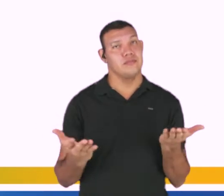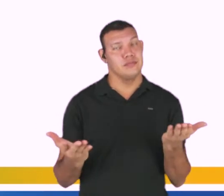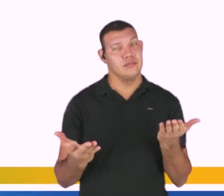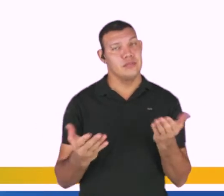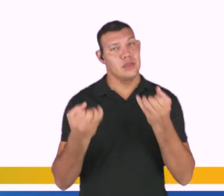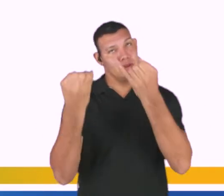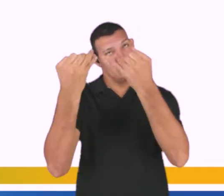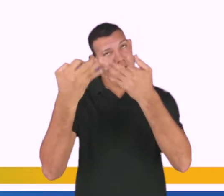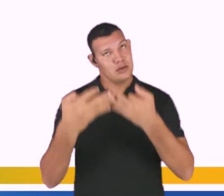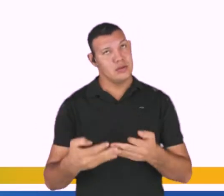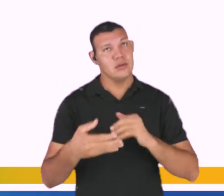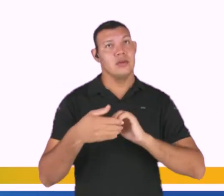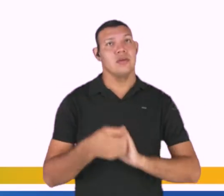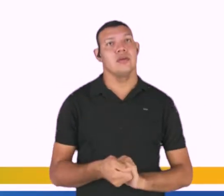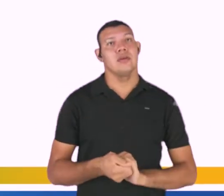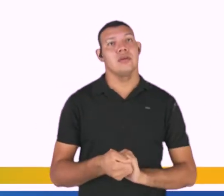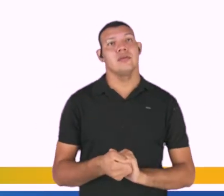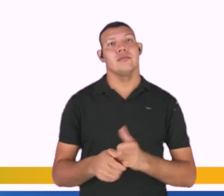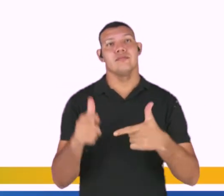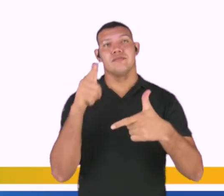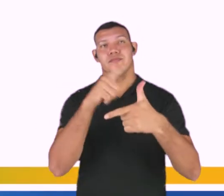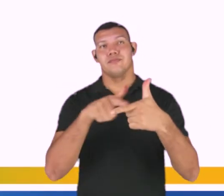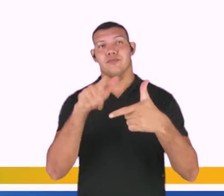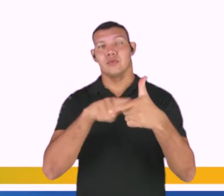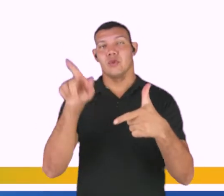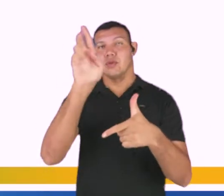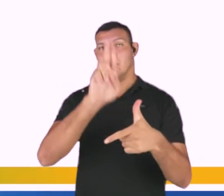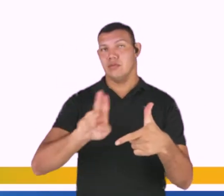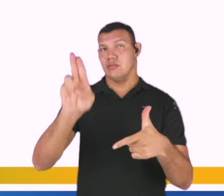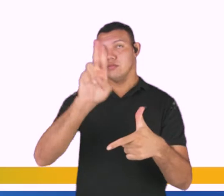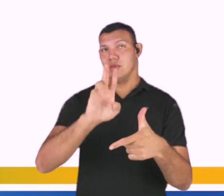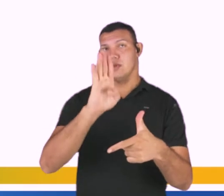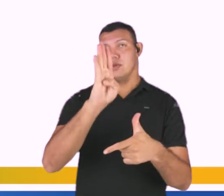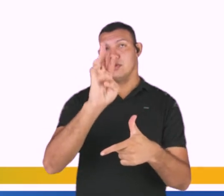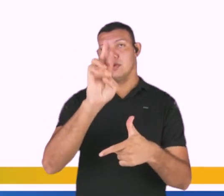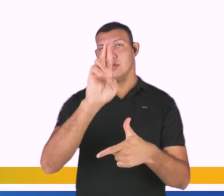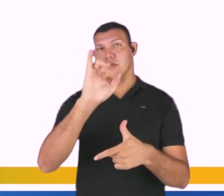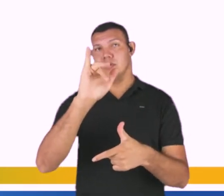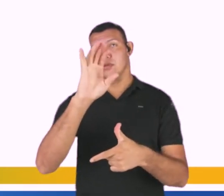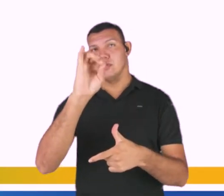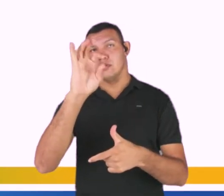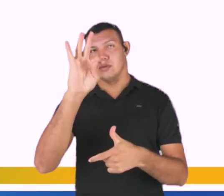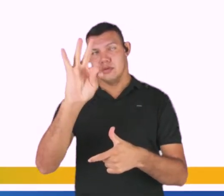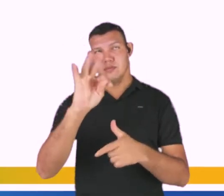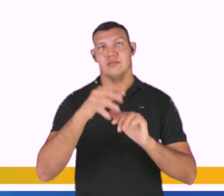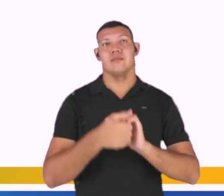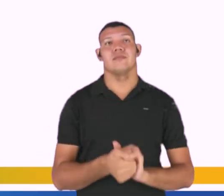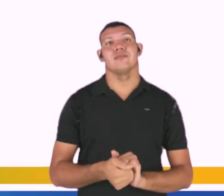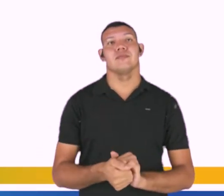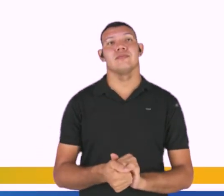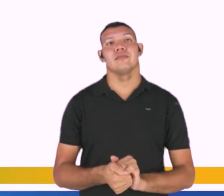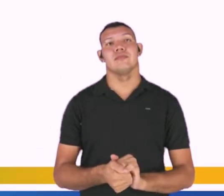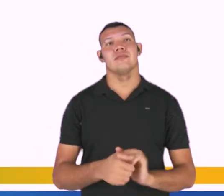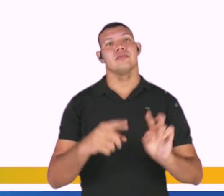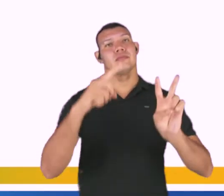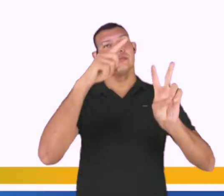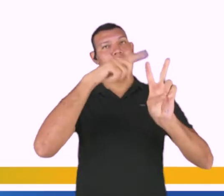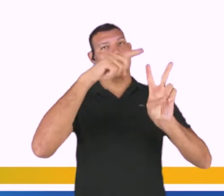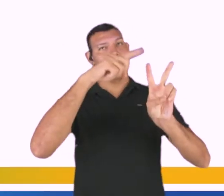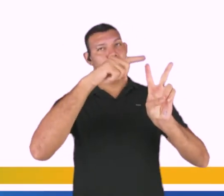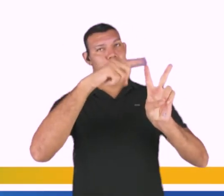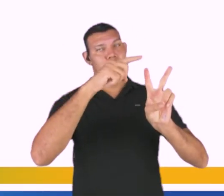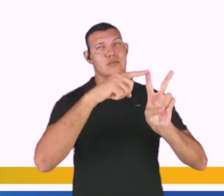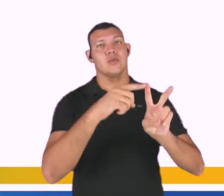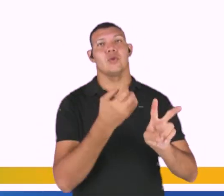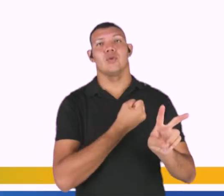é utilizando o dispositivo em primeiro lugar nós vamos dispôs coeficiente da pdx e a raiz